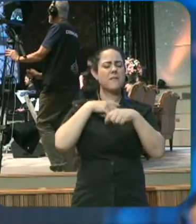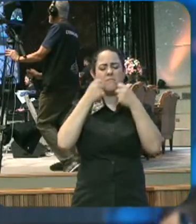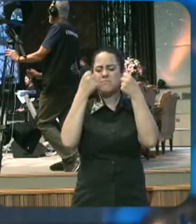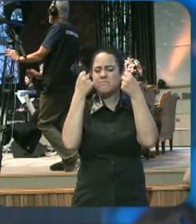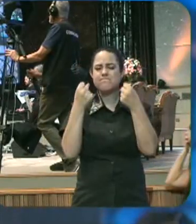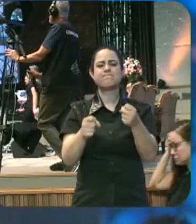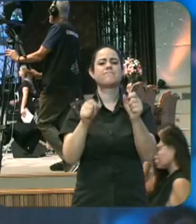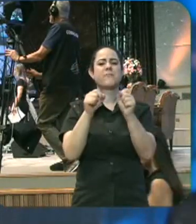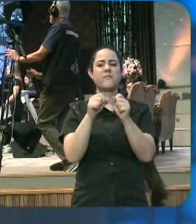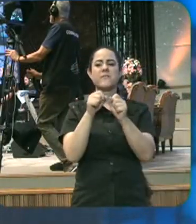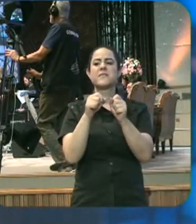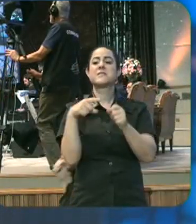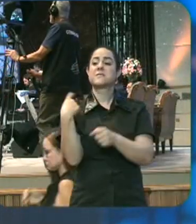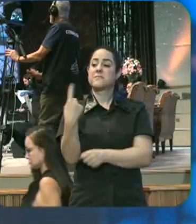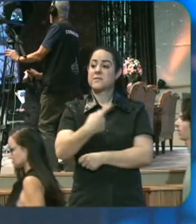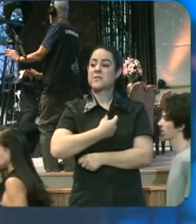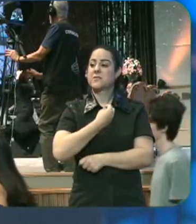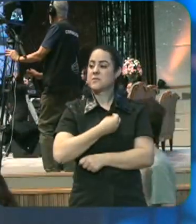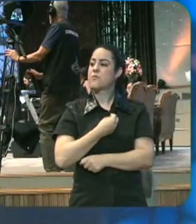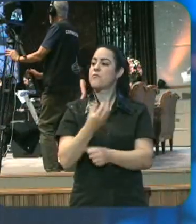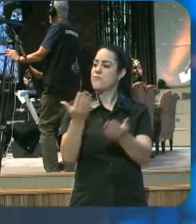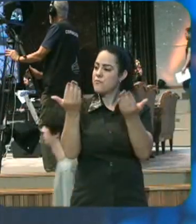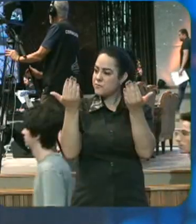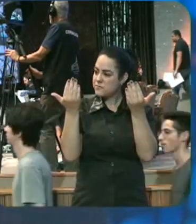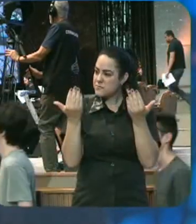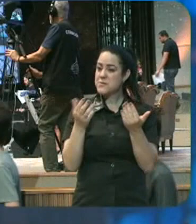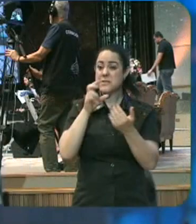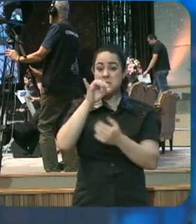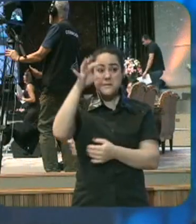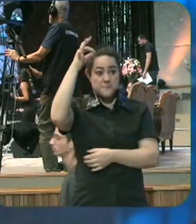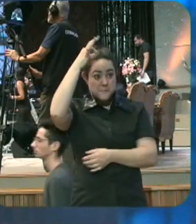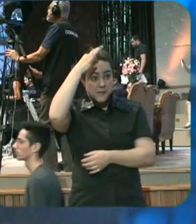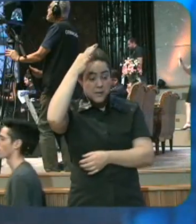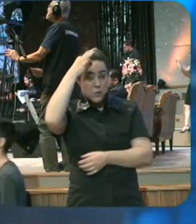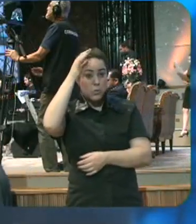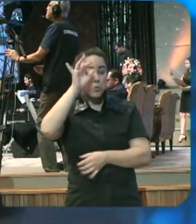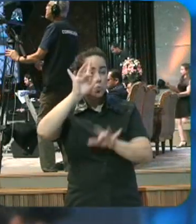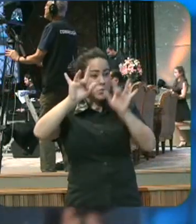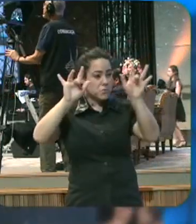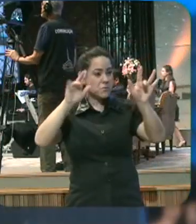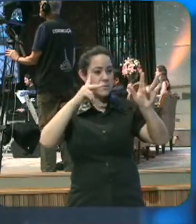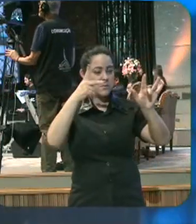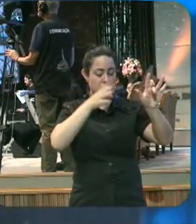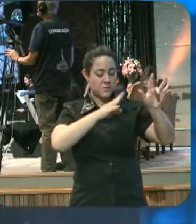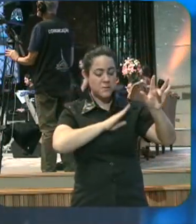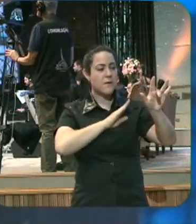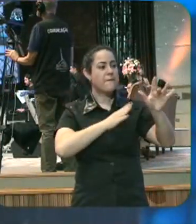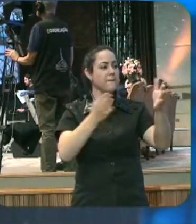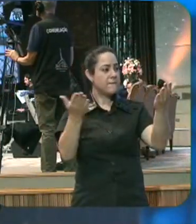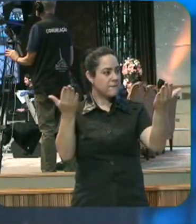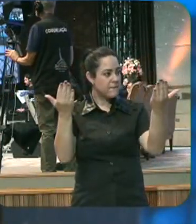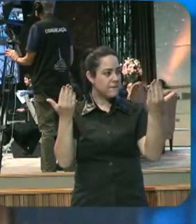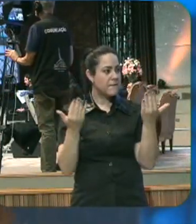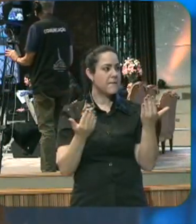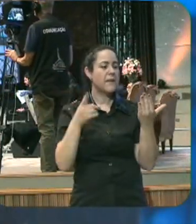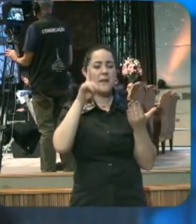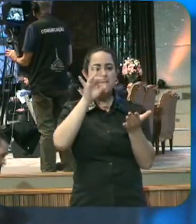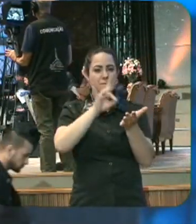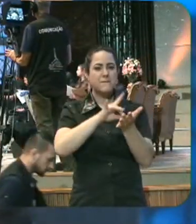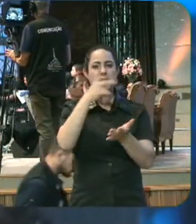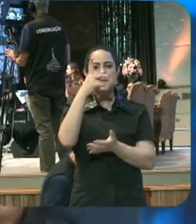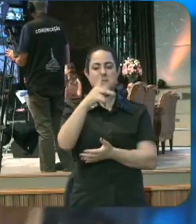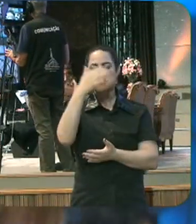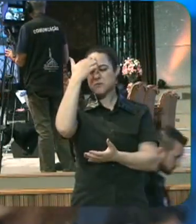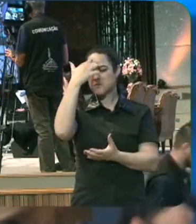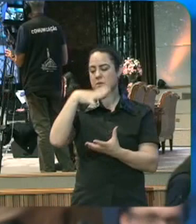poder de fazer isso na nossa vida. Então vem para cá. Se o Espírito de Deus está tocando o seu coração e é sincero na sua